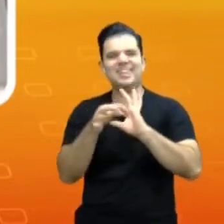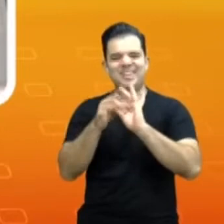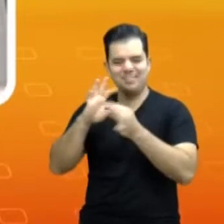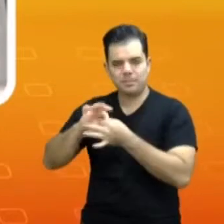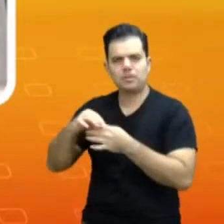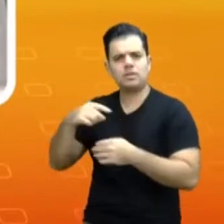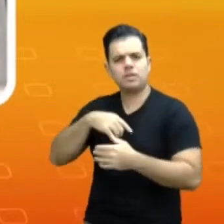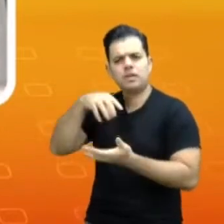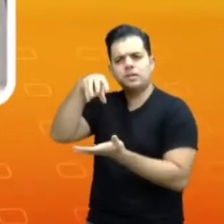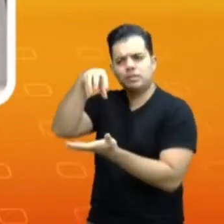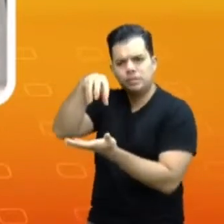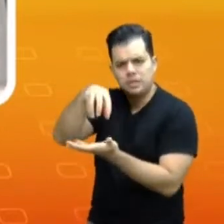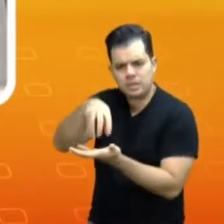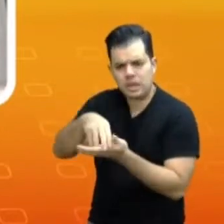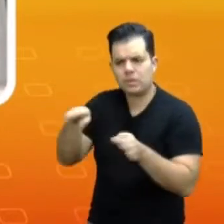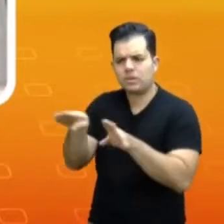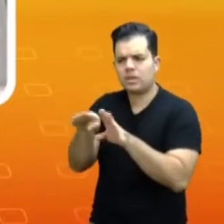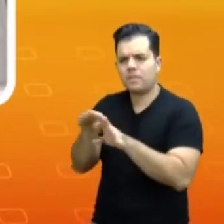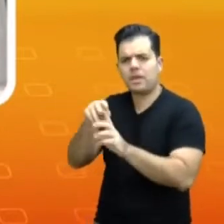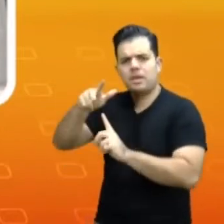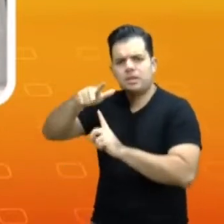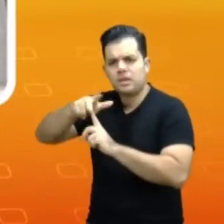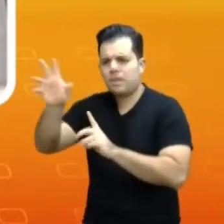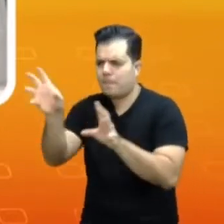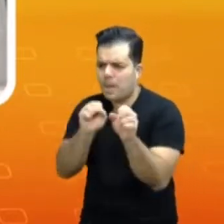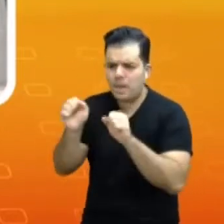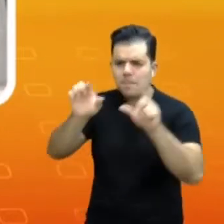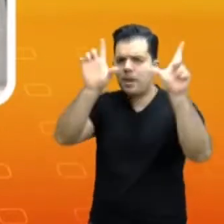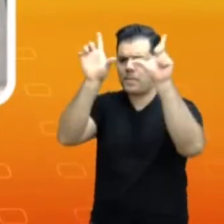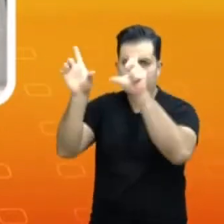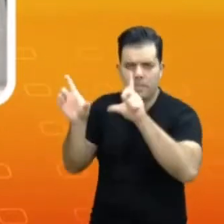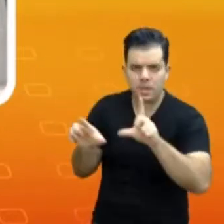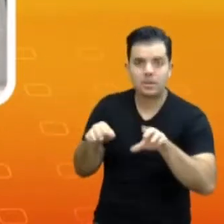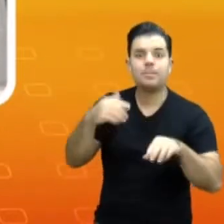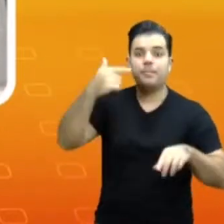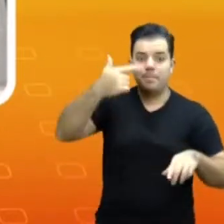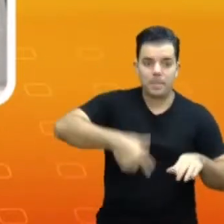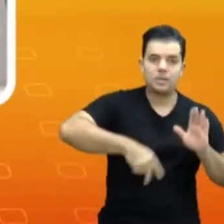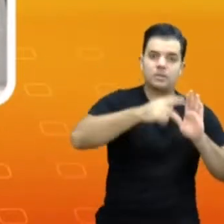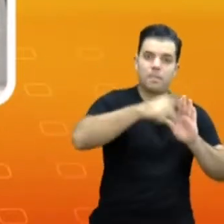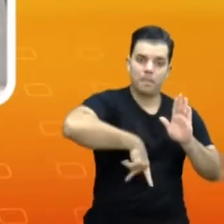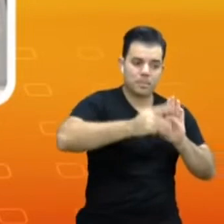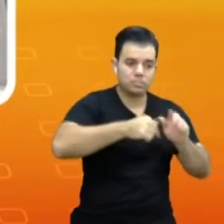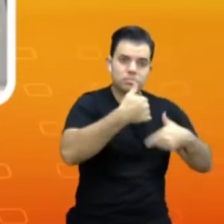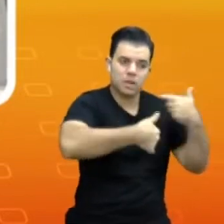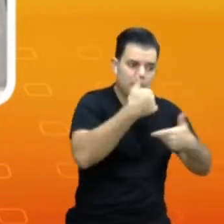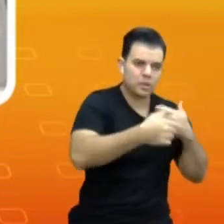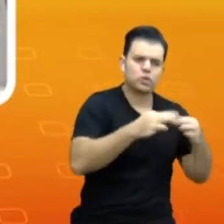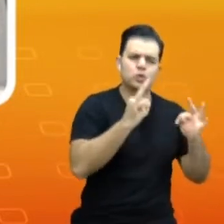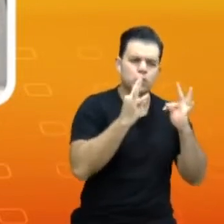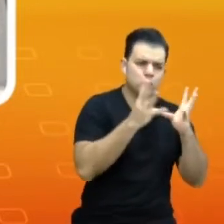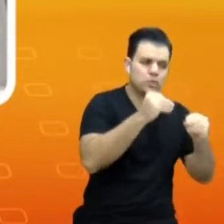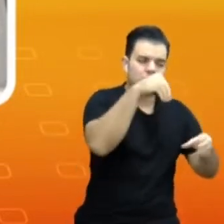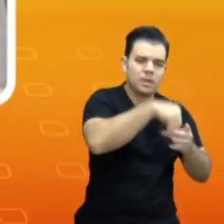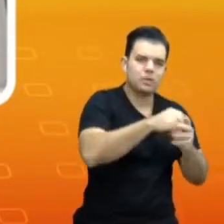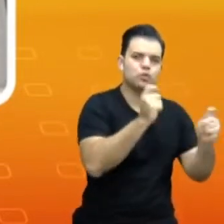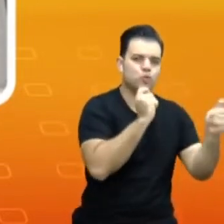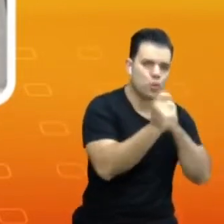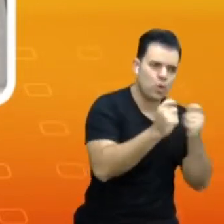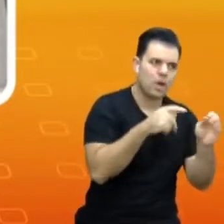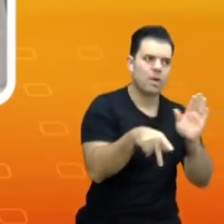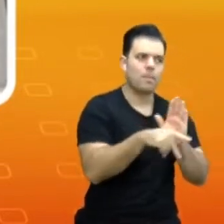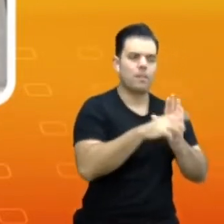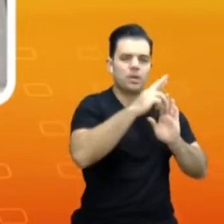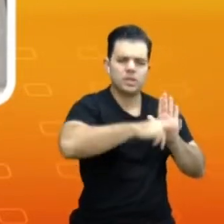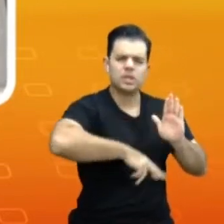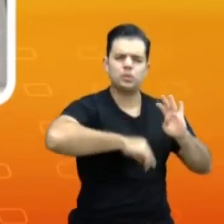montado uma central, um controle geral de recepção desses sinais, mas também montado uma central de produção. onde todos os jornalistas trabalhavam num estilo de